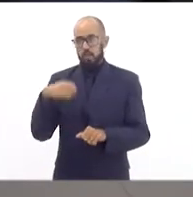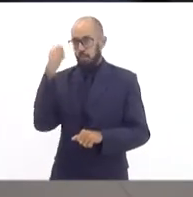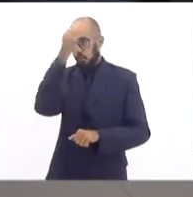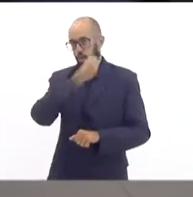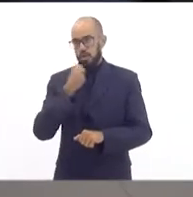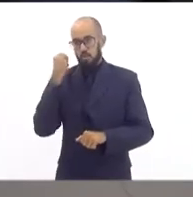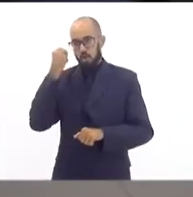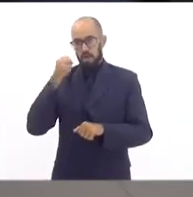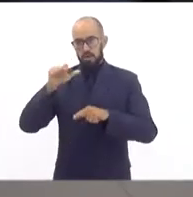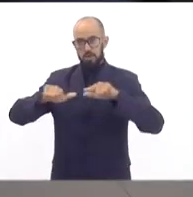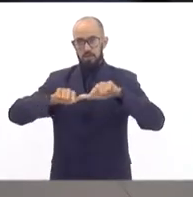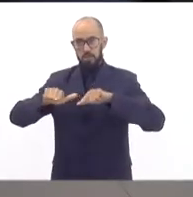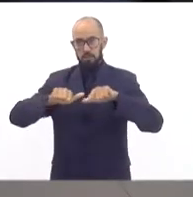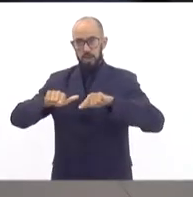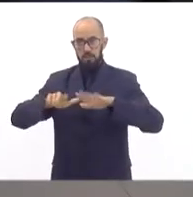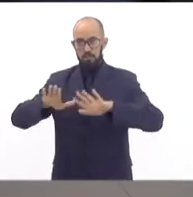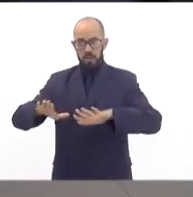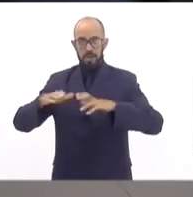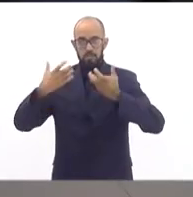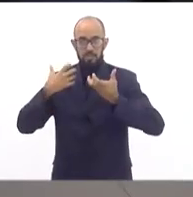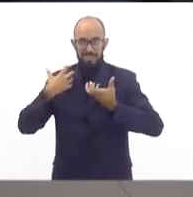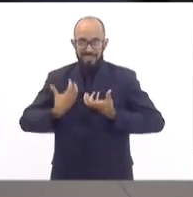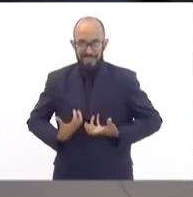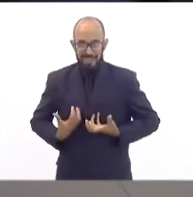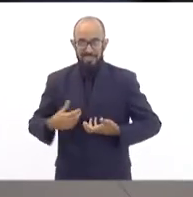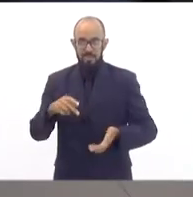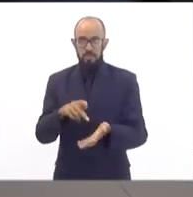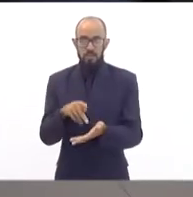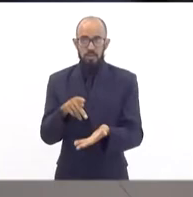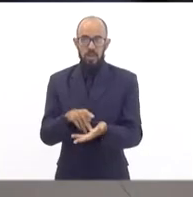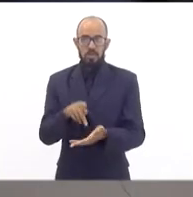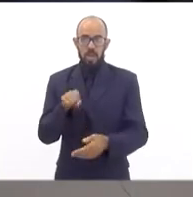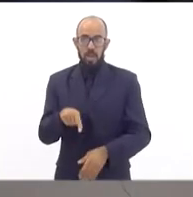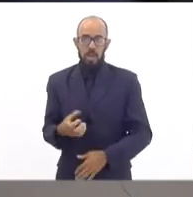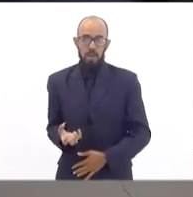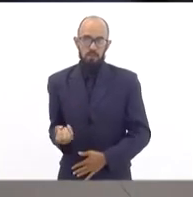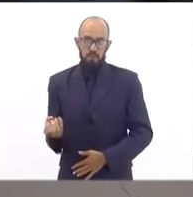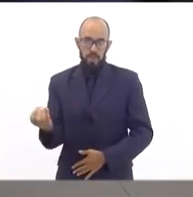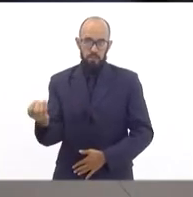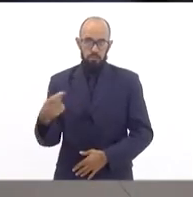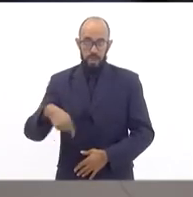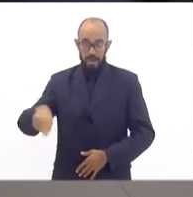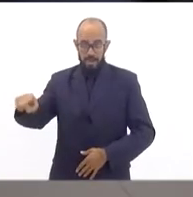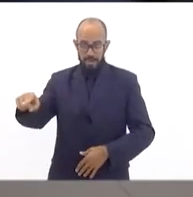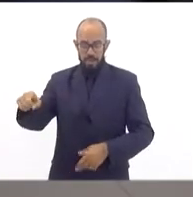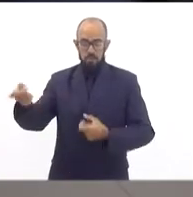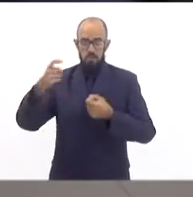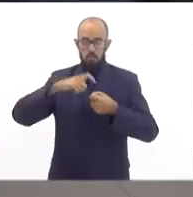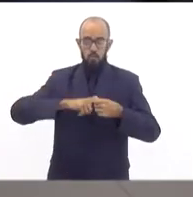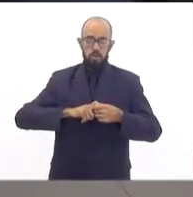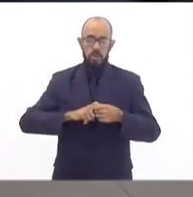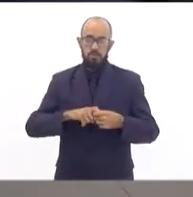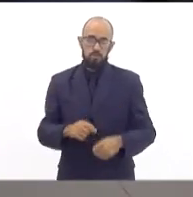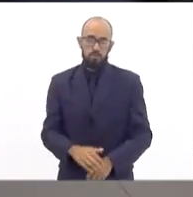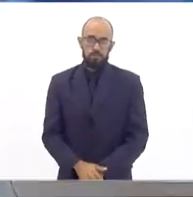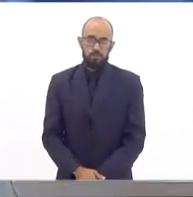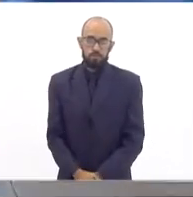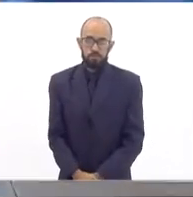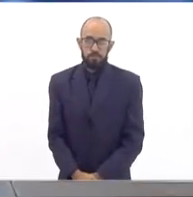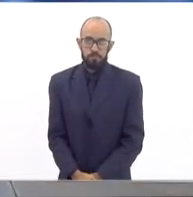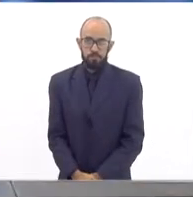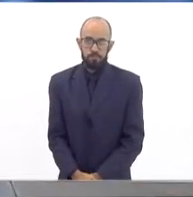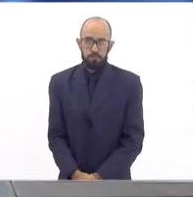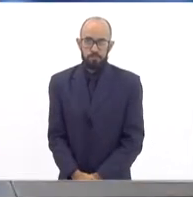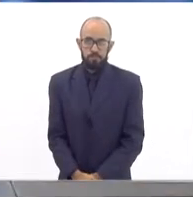trabalho. O que Mas mata... o que cansa é a viagem, tanto para ir quanto para vir. E uma